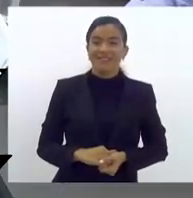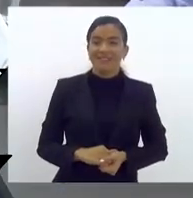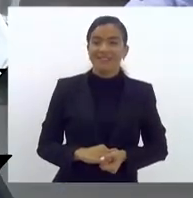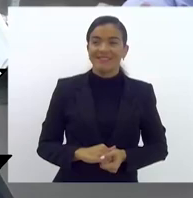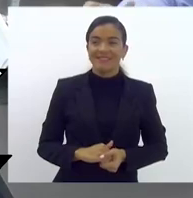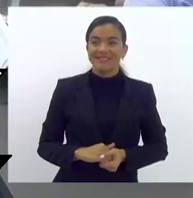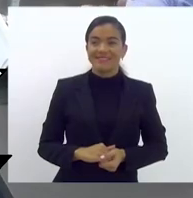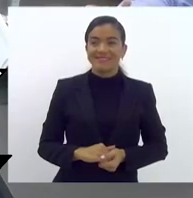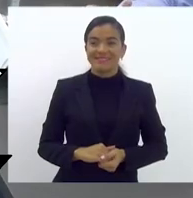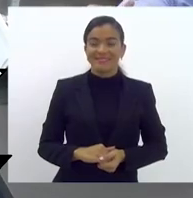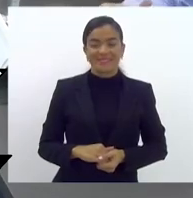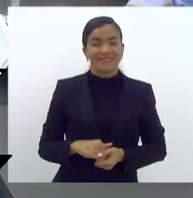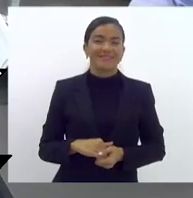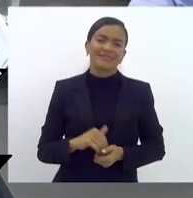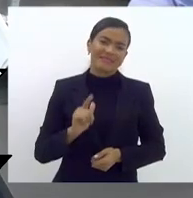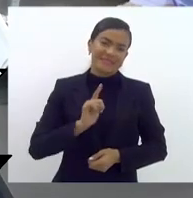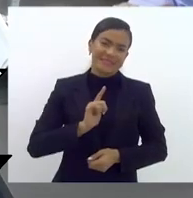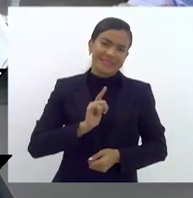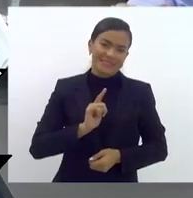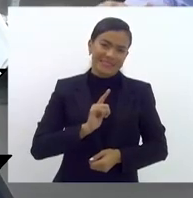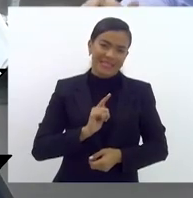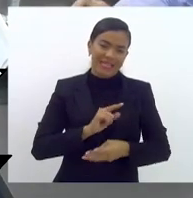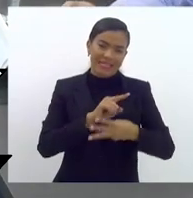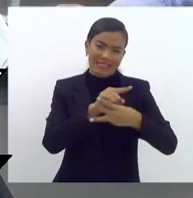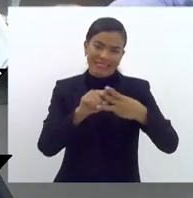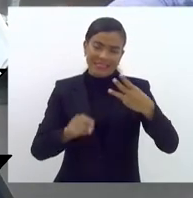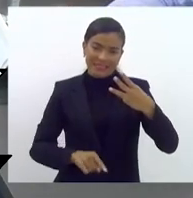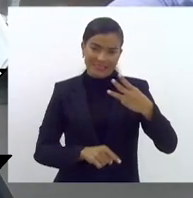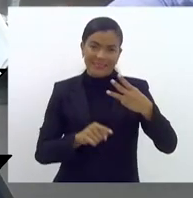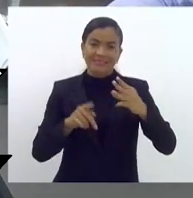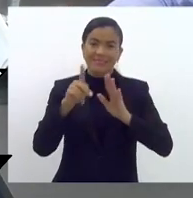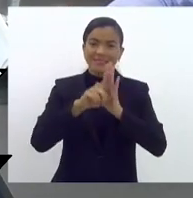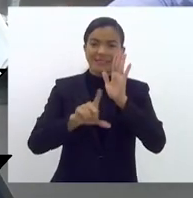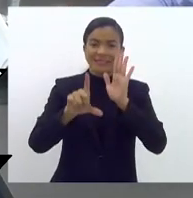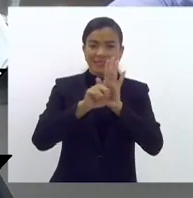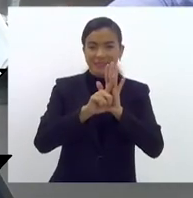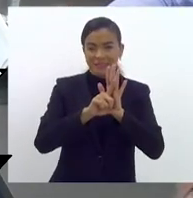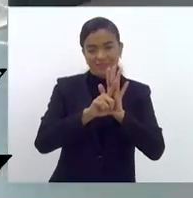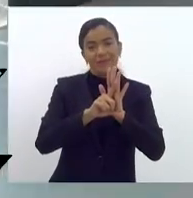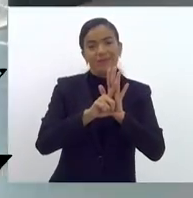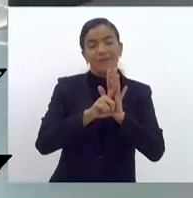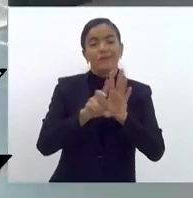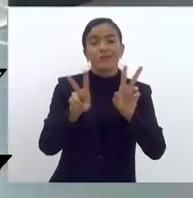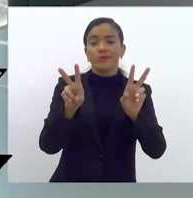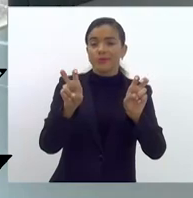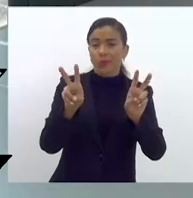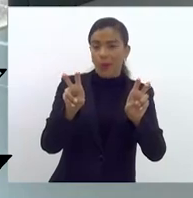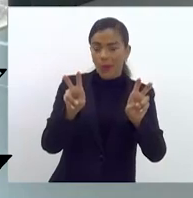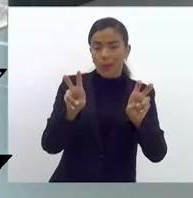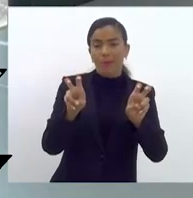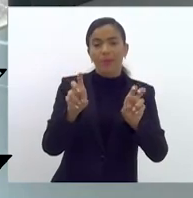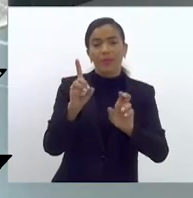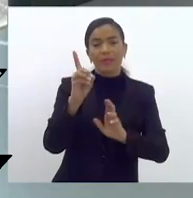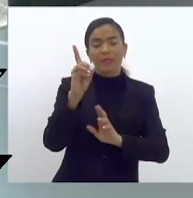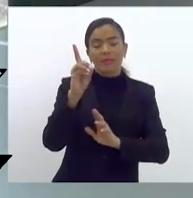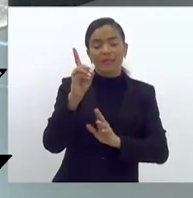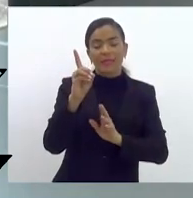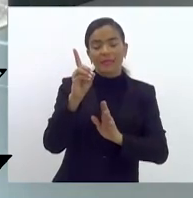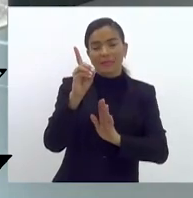tem três projetos na pauta de hoje que versão acerca de declaração